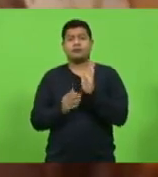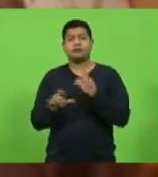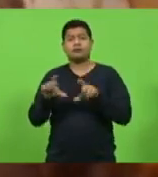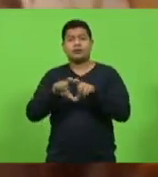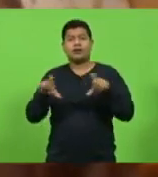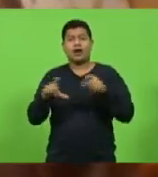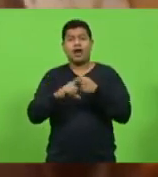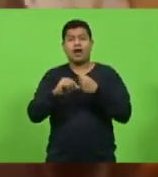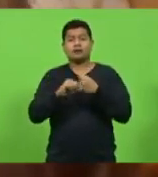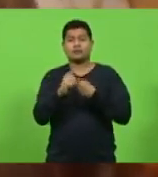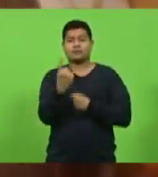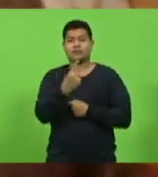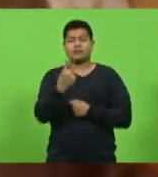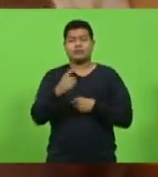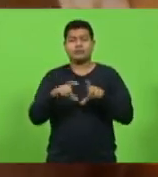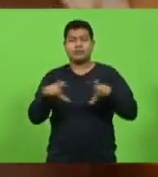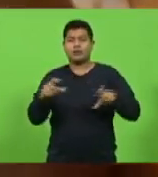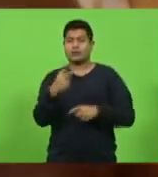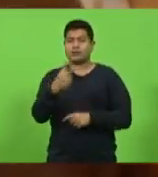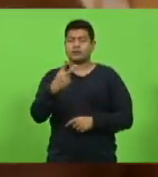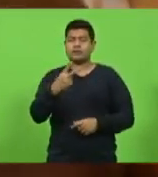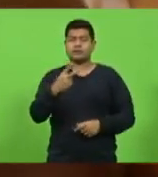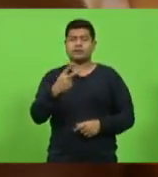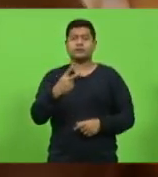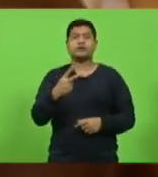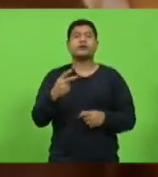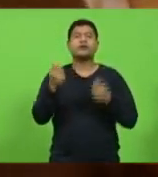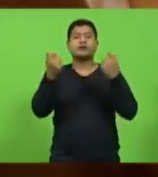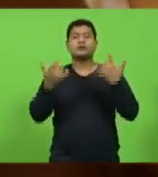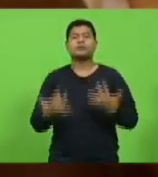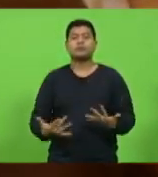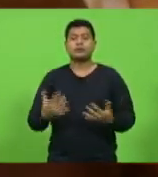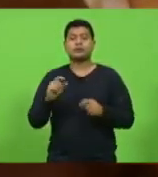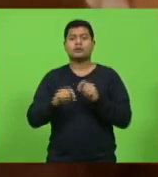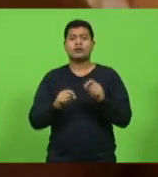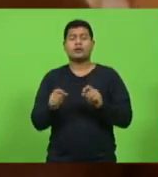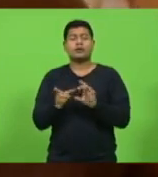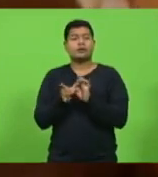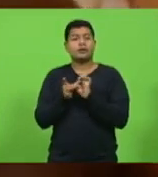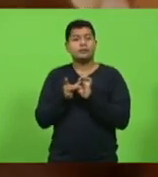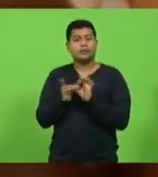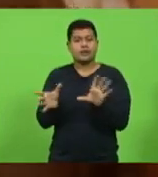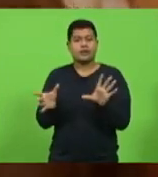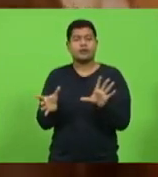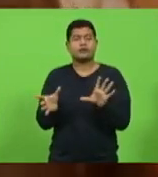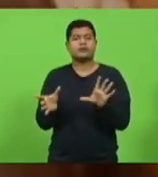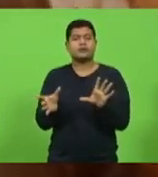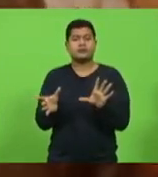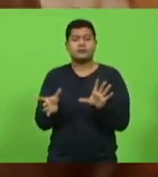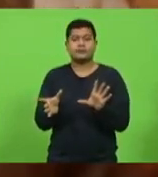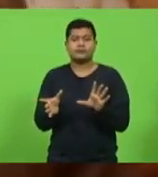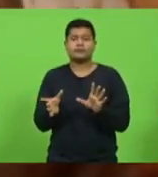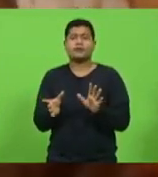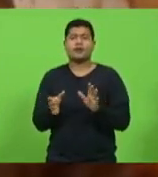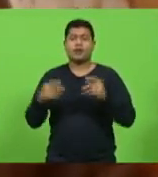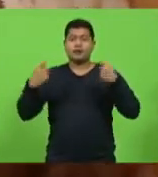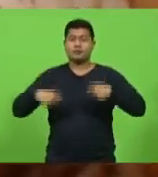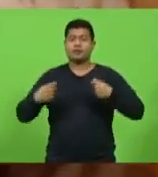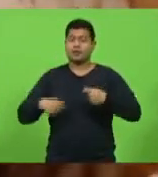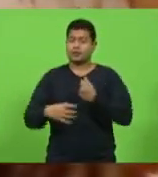1º, parágrafo 2º, ele dizia que para dispensa da necessidade de